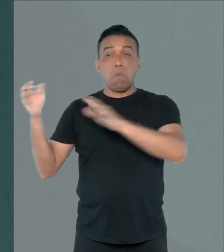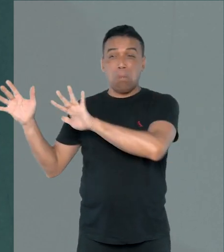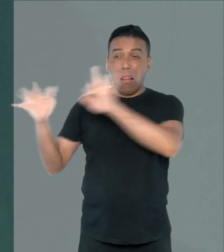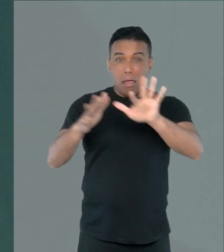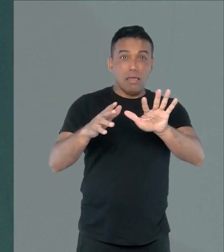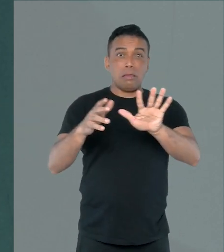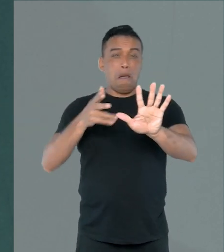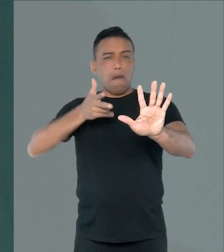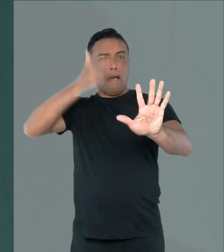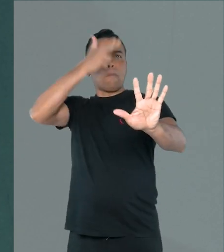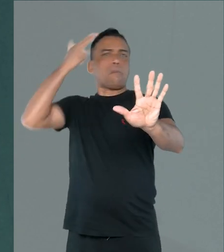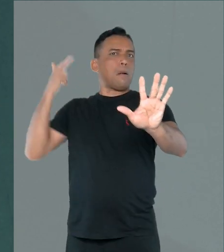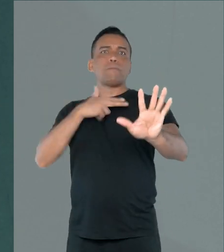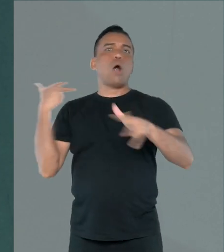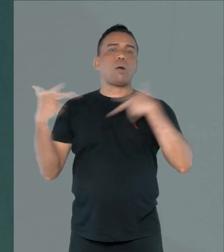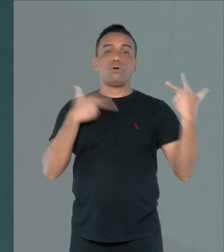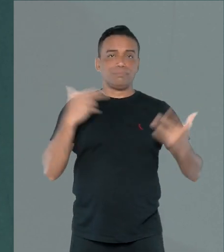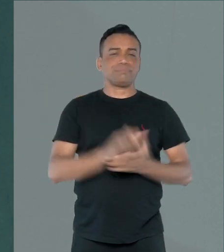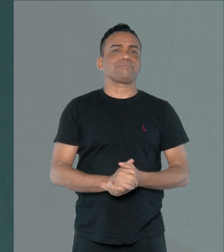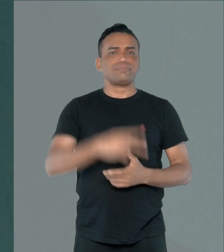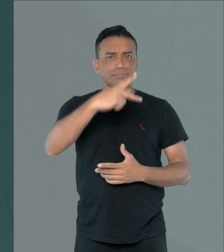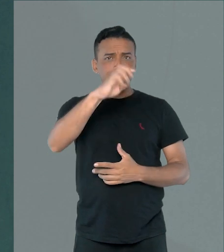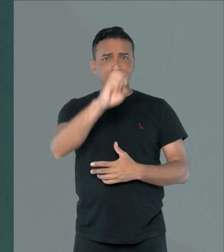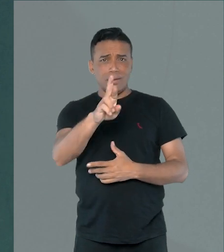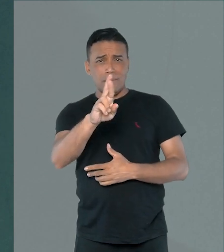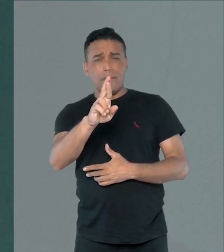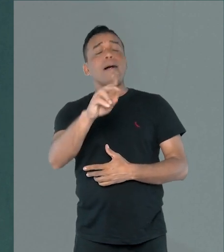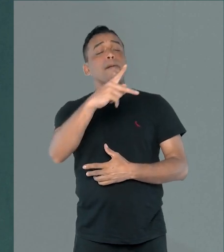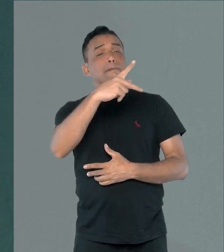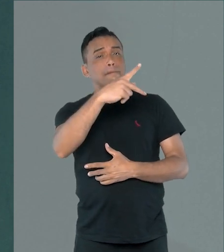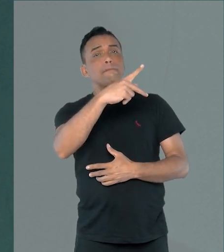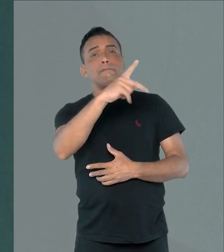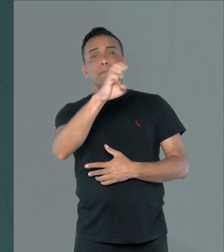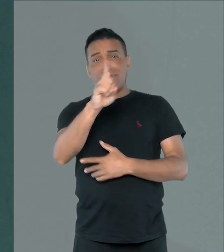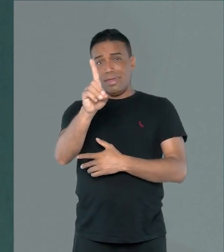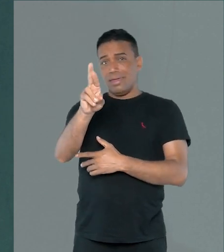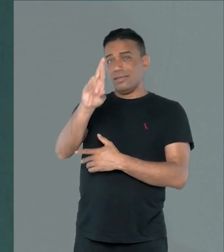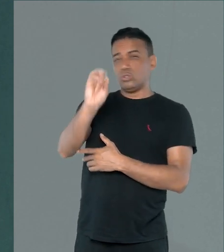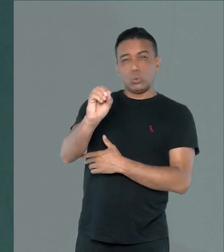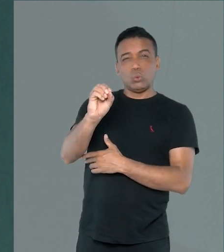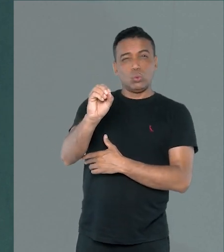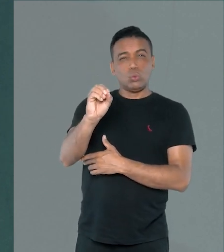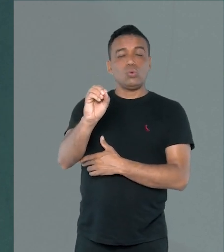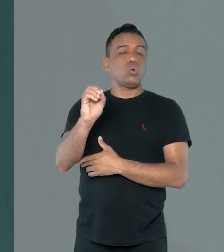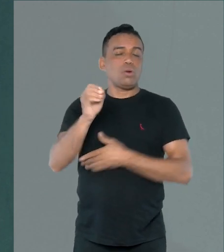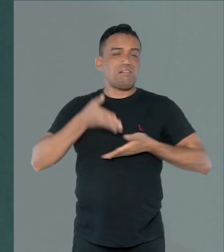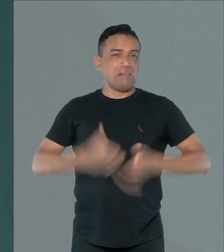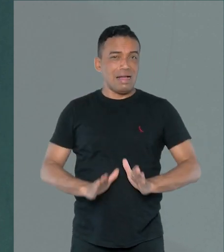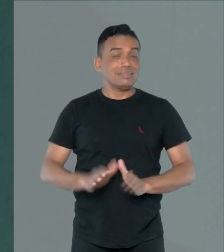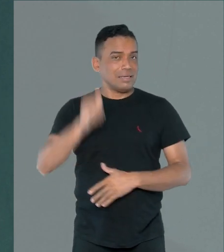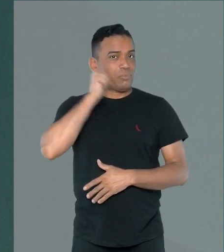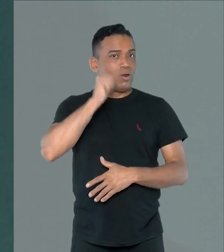enfim, o Pedro de Alcântara, mão seca, menino que nasce, quem faz o parto é